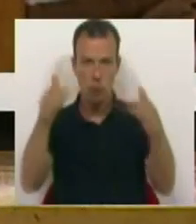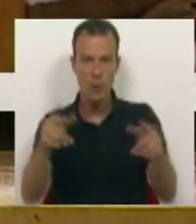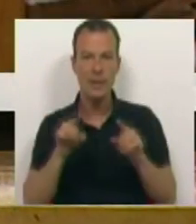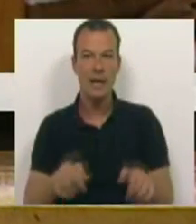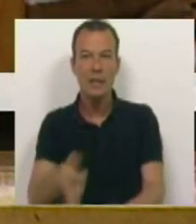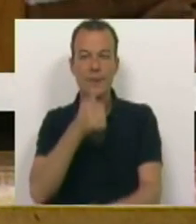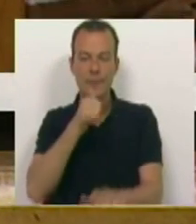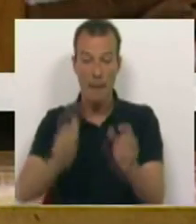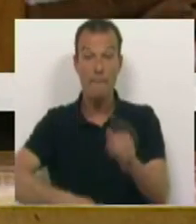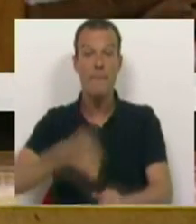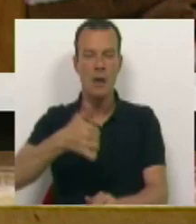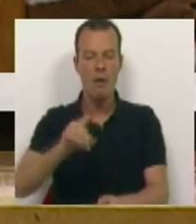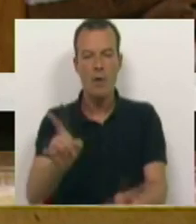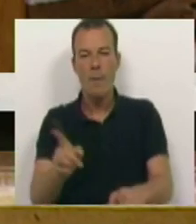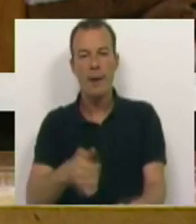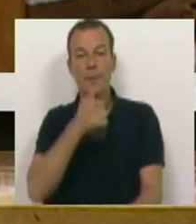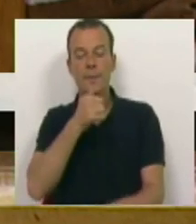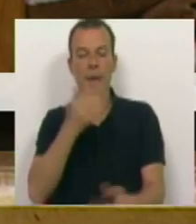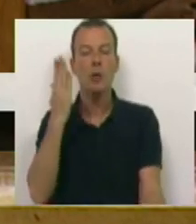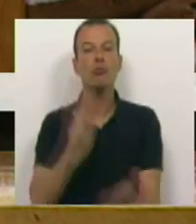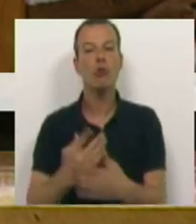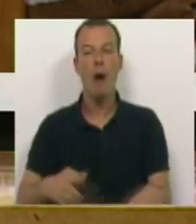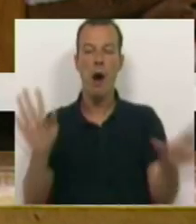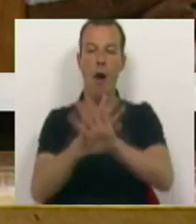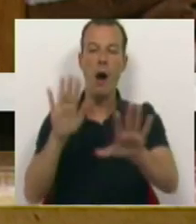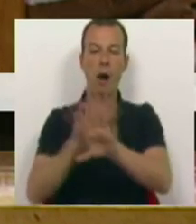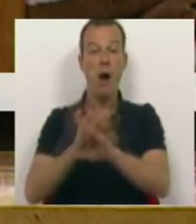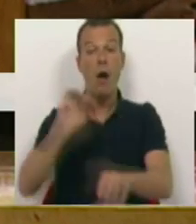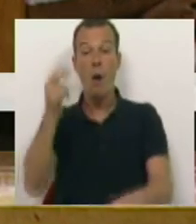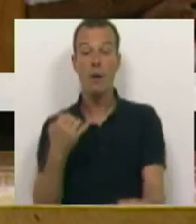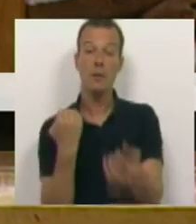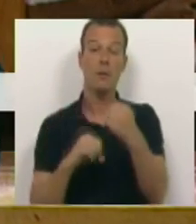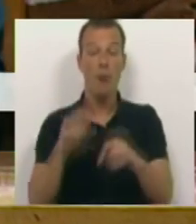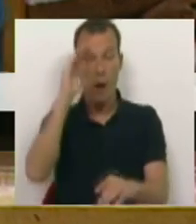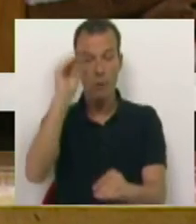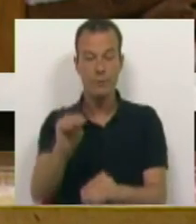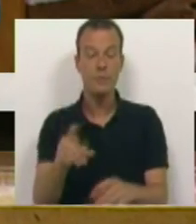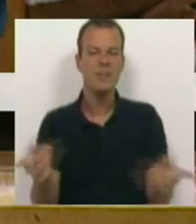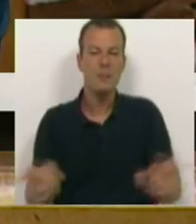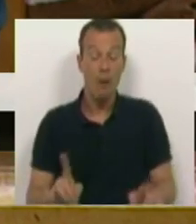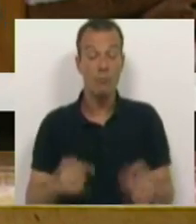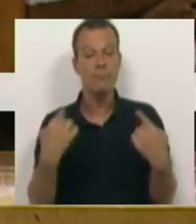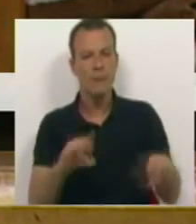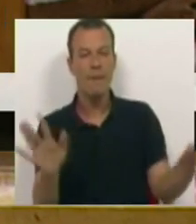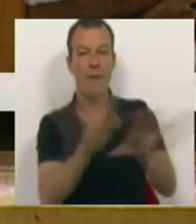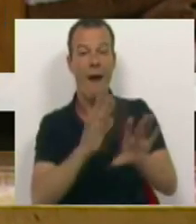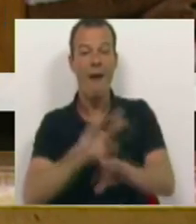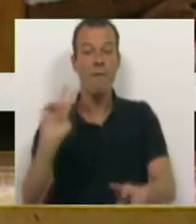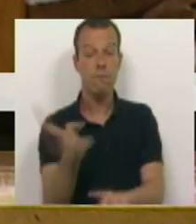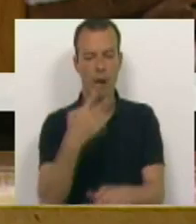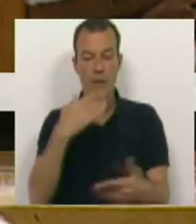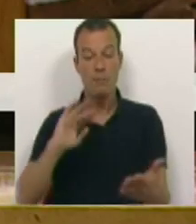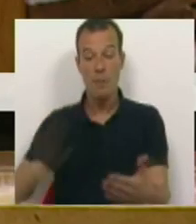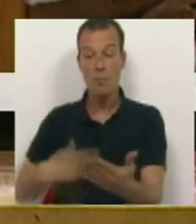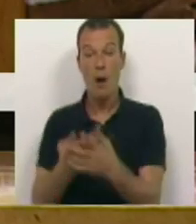melhores decisões não se tomam com base em ficções ou chantagens. E neste caso há 2 ficções que nos estão a ser apresentadas